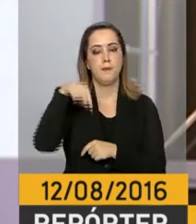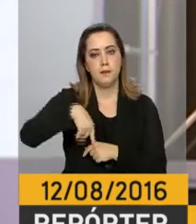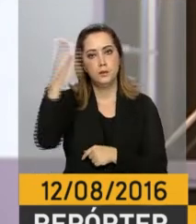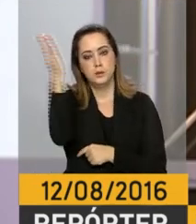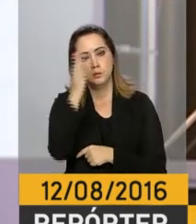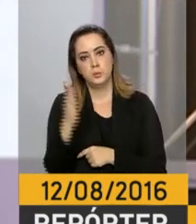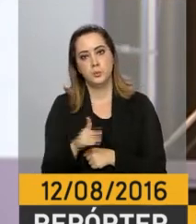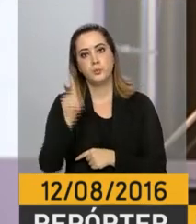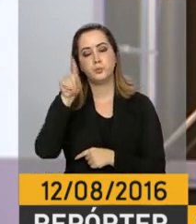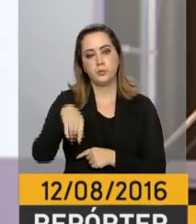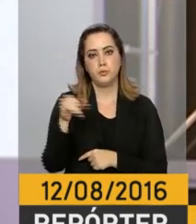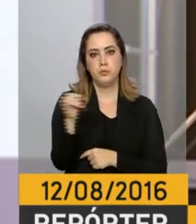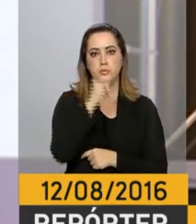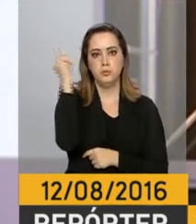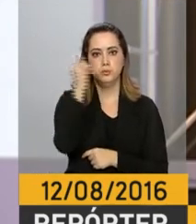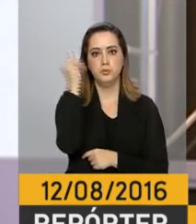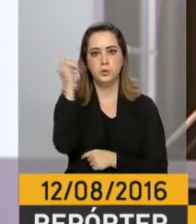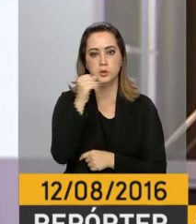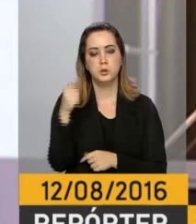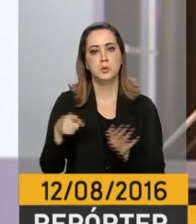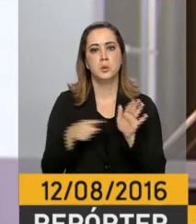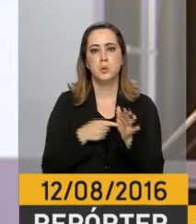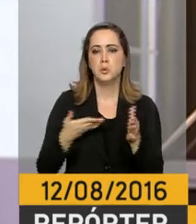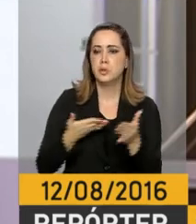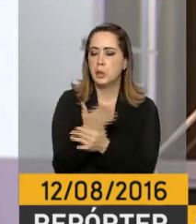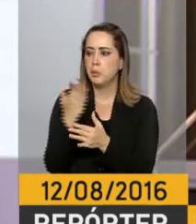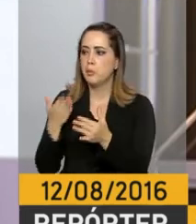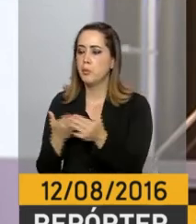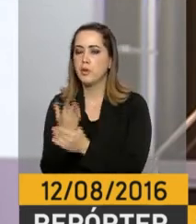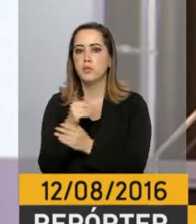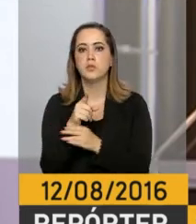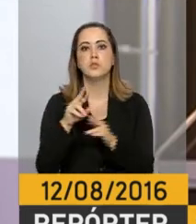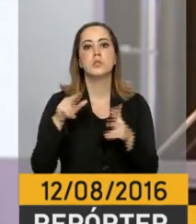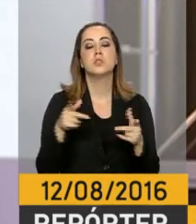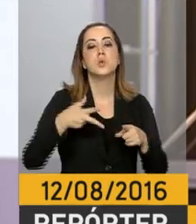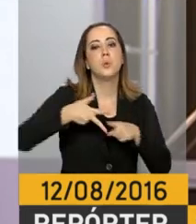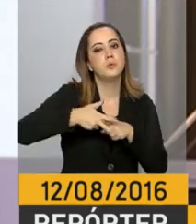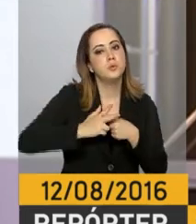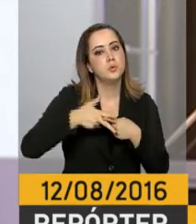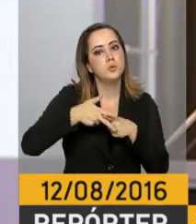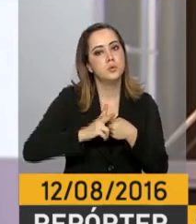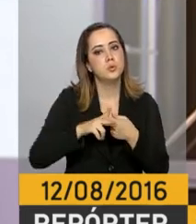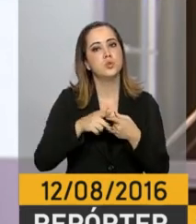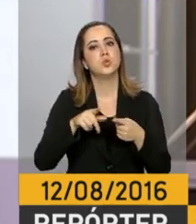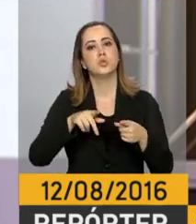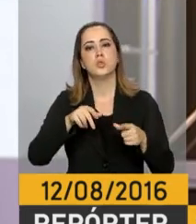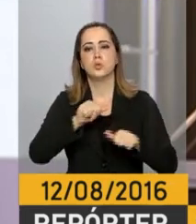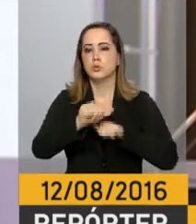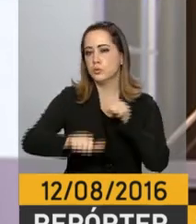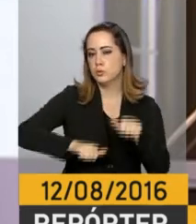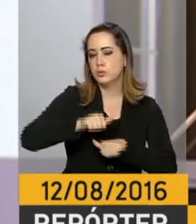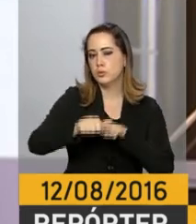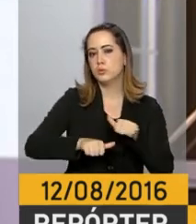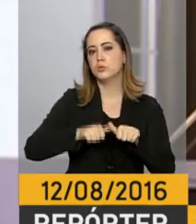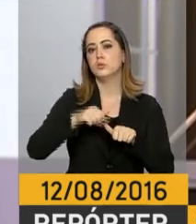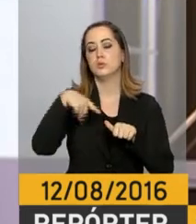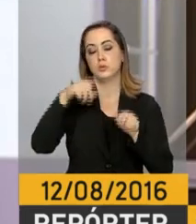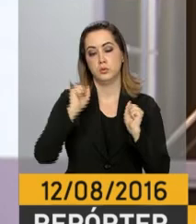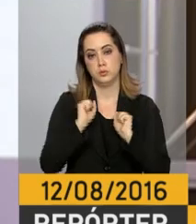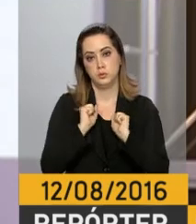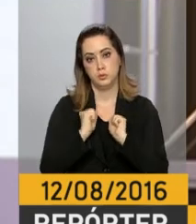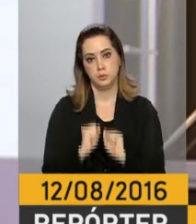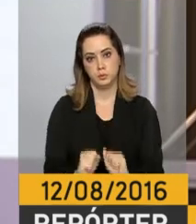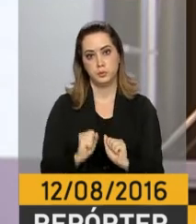fundamental importância a aprovação e implementação de ajustes e reformas capazes de